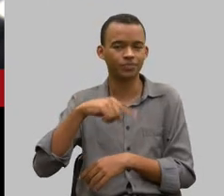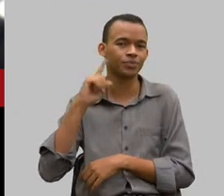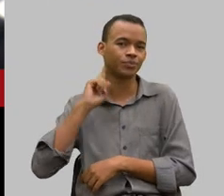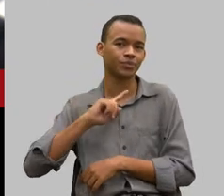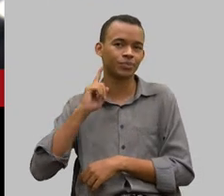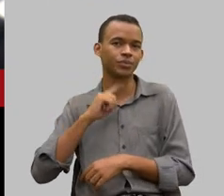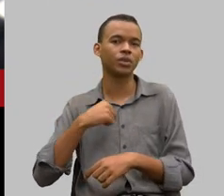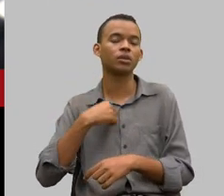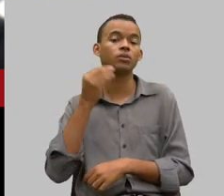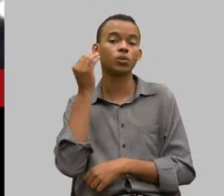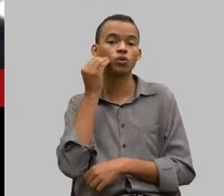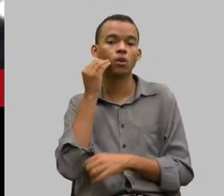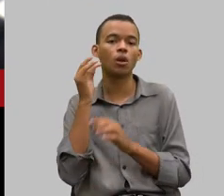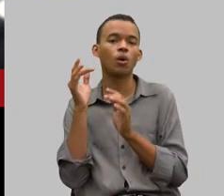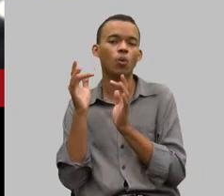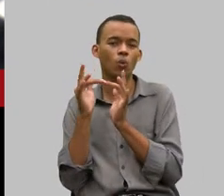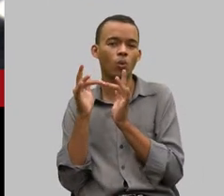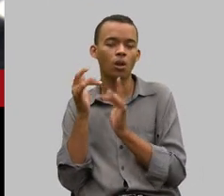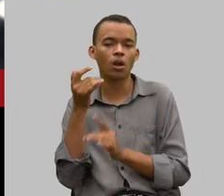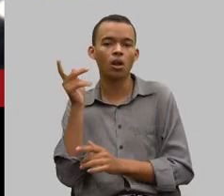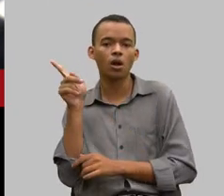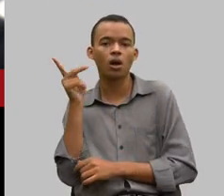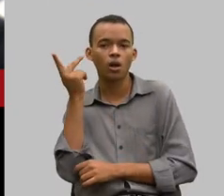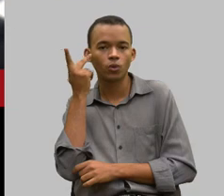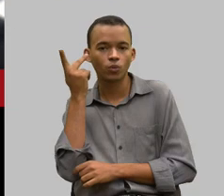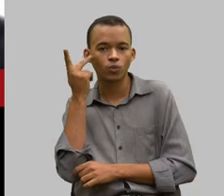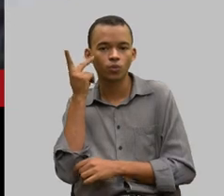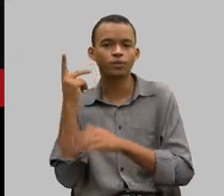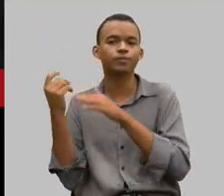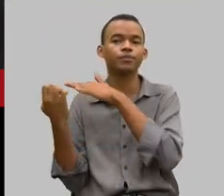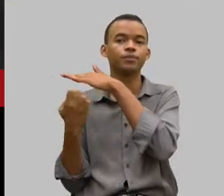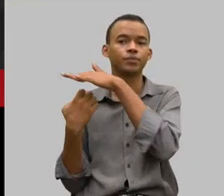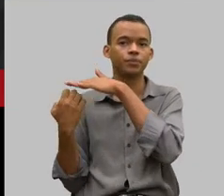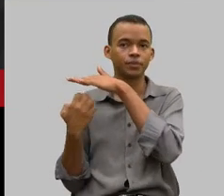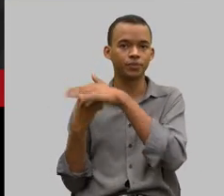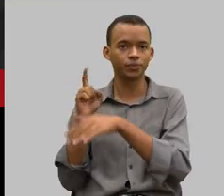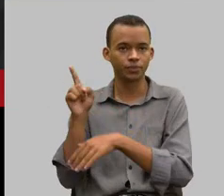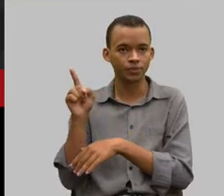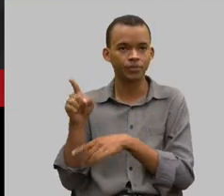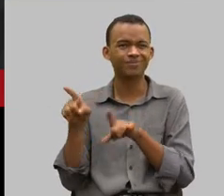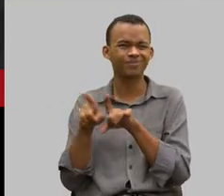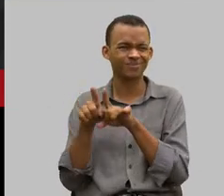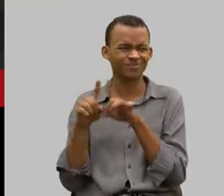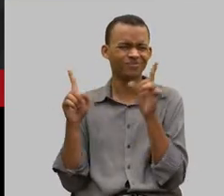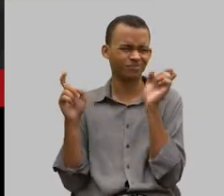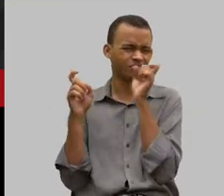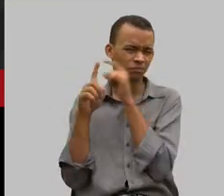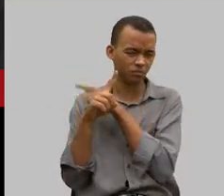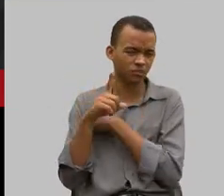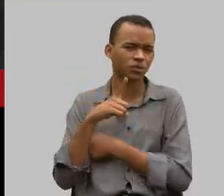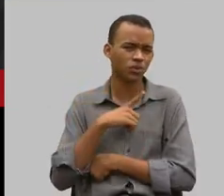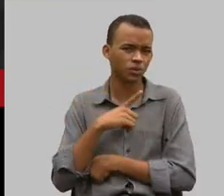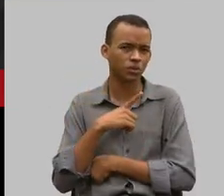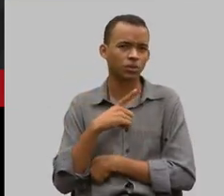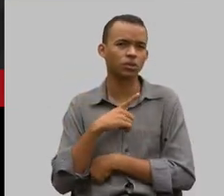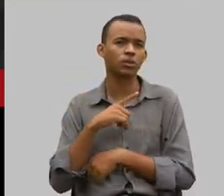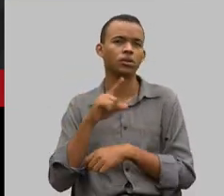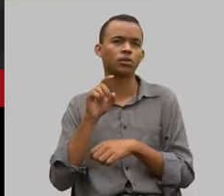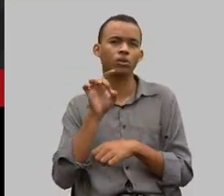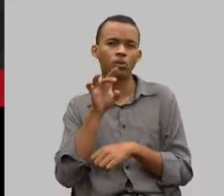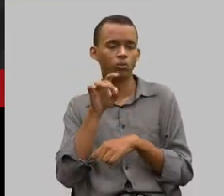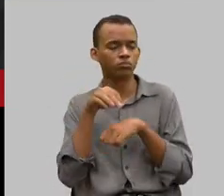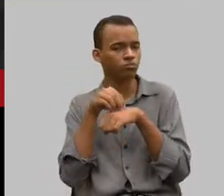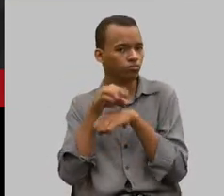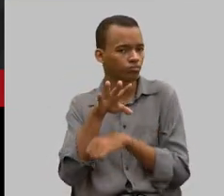lá em São Paulo com os ceos lá da andrex e tem havido um pouco de dificuldade é só um pedido mesmo